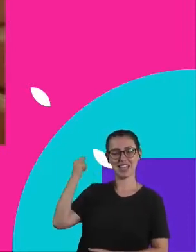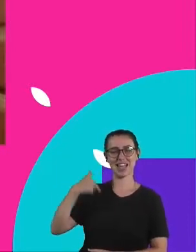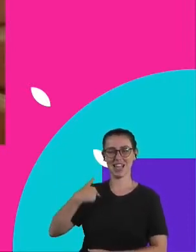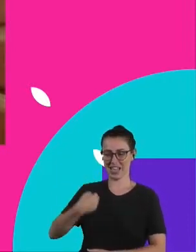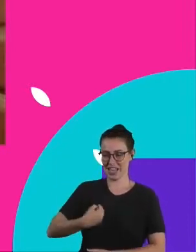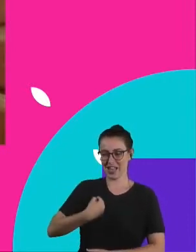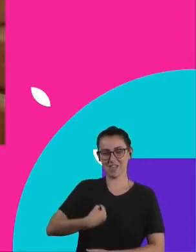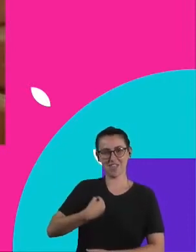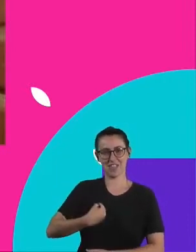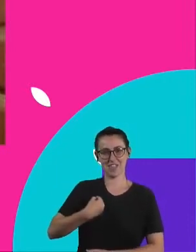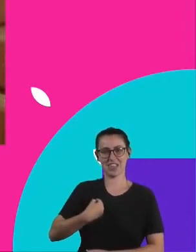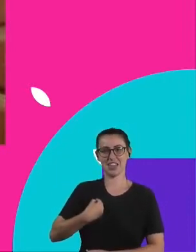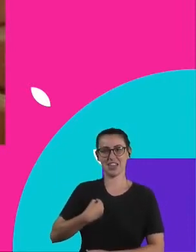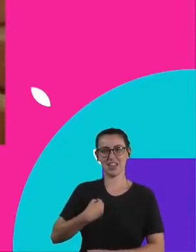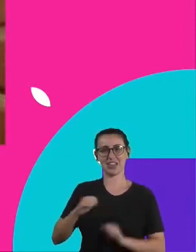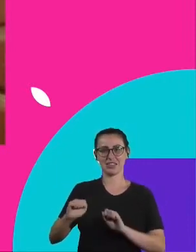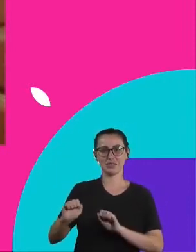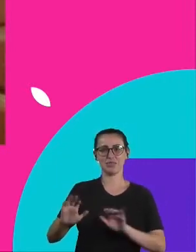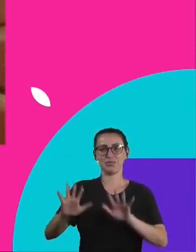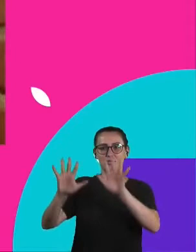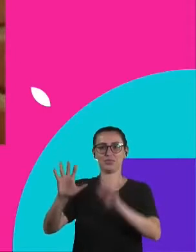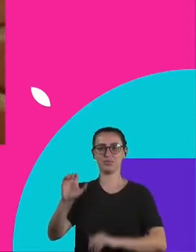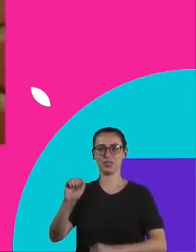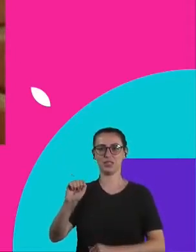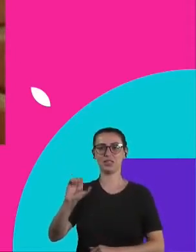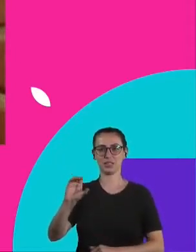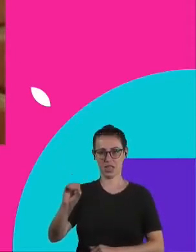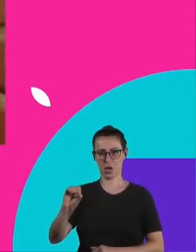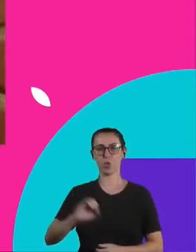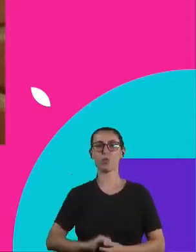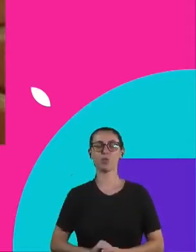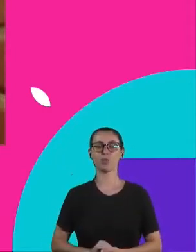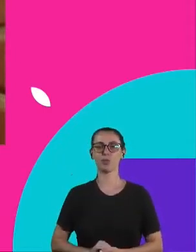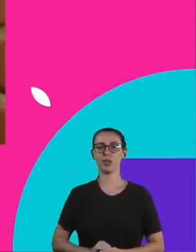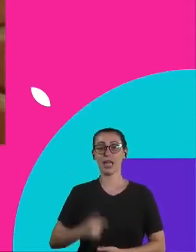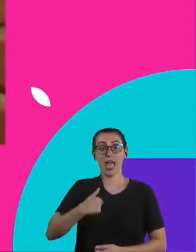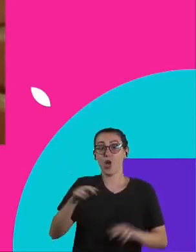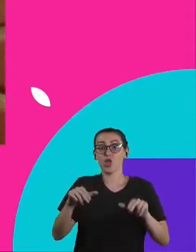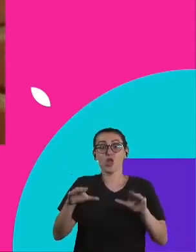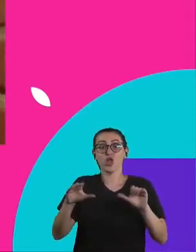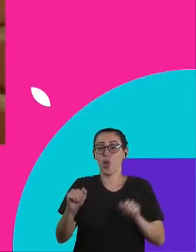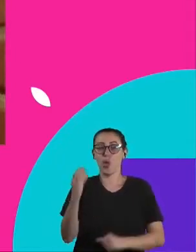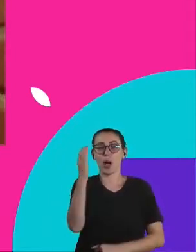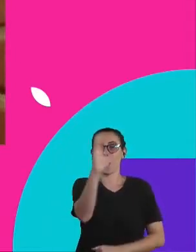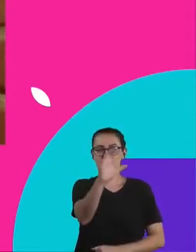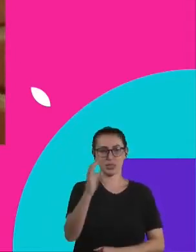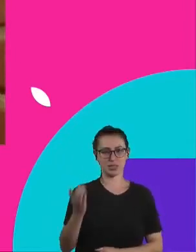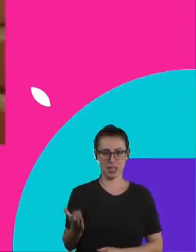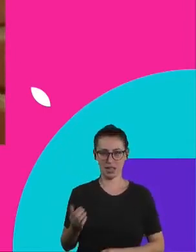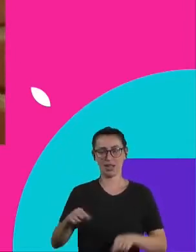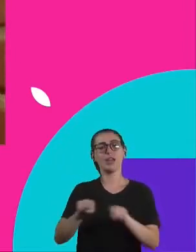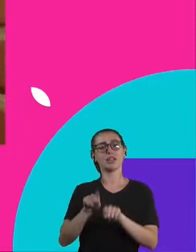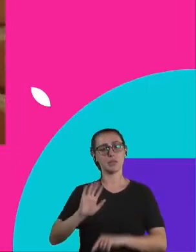Sapo, em Senador Camará, eu tenho muitas fotos, dessa época, e isso não tá, nunca postei isso. Como também no momento em que eu morei na rua,